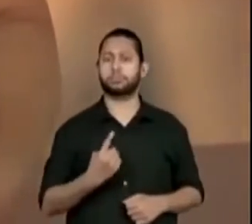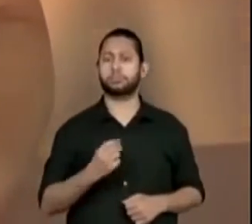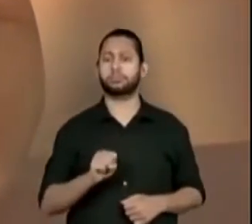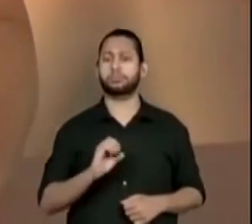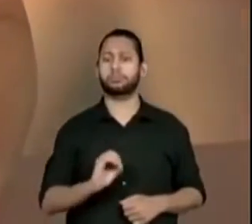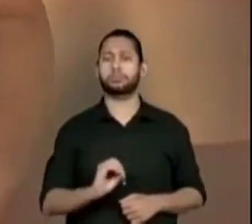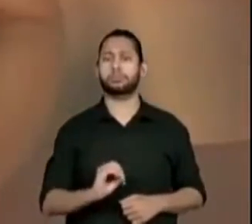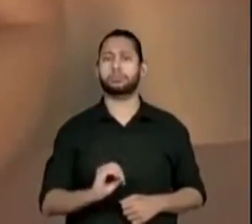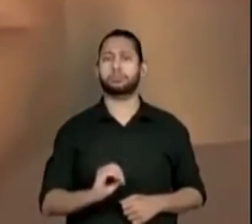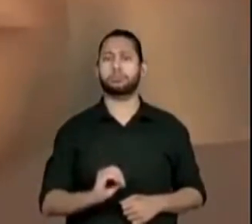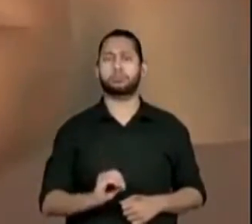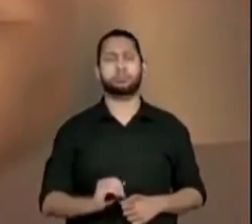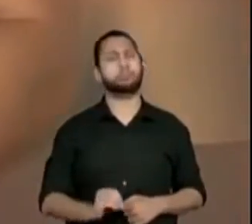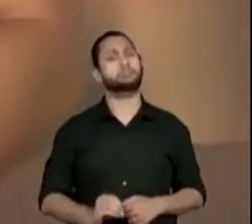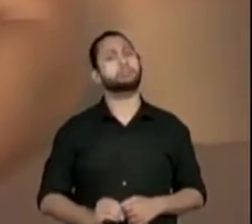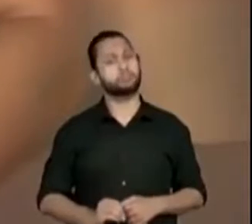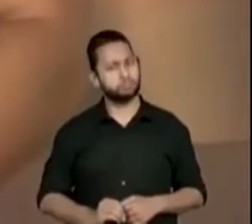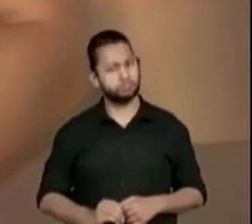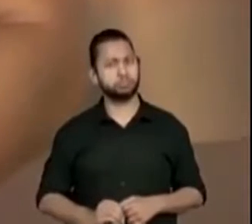pra você.